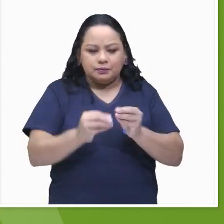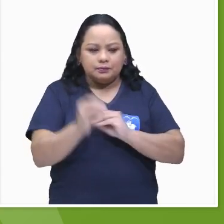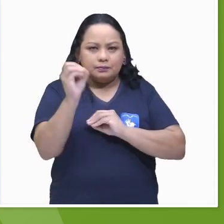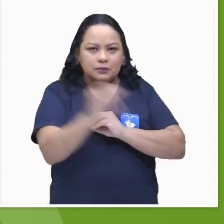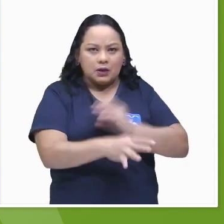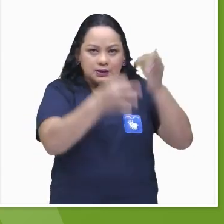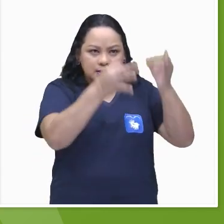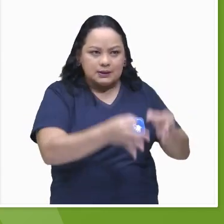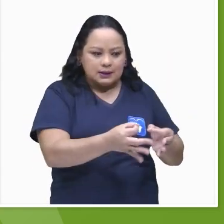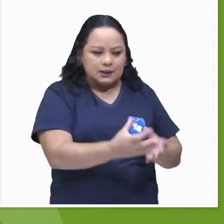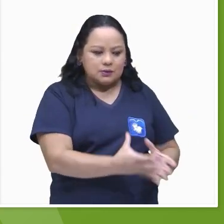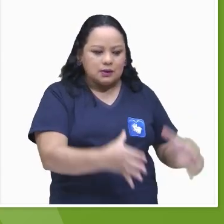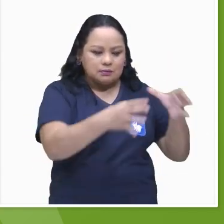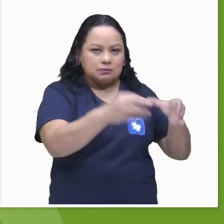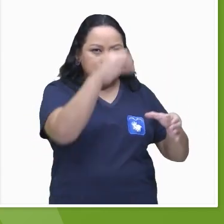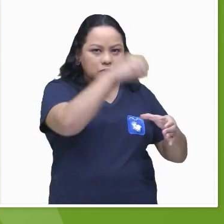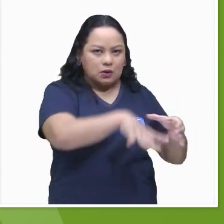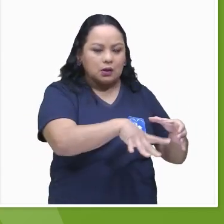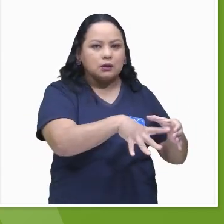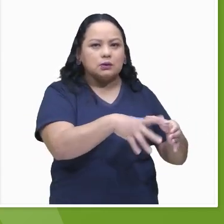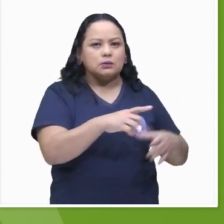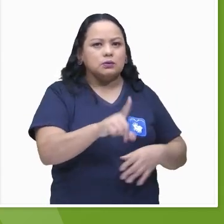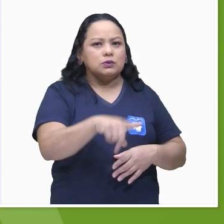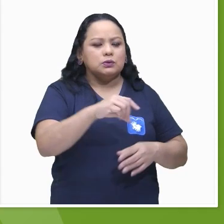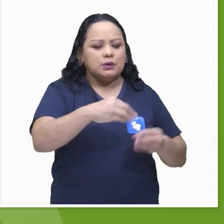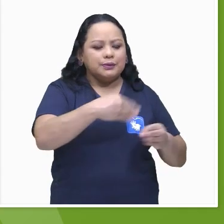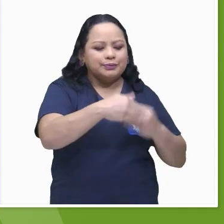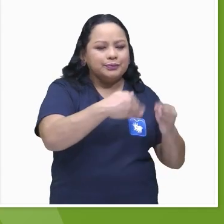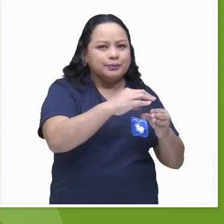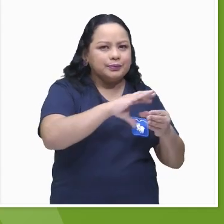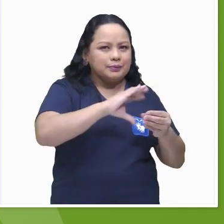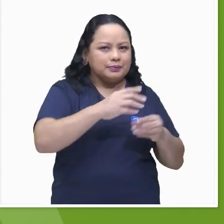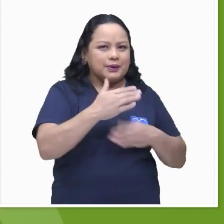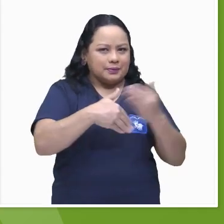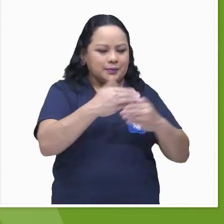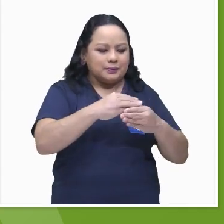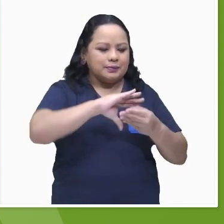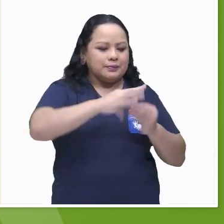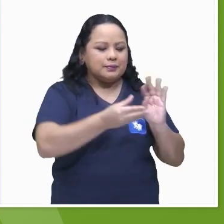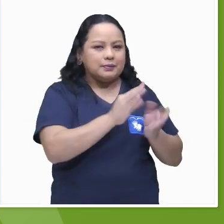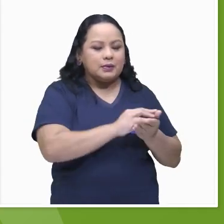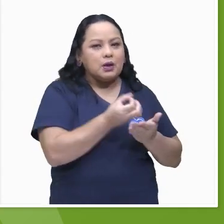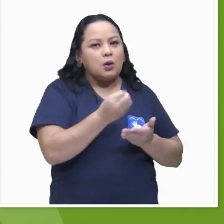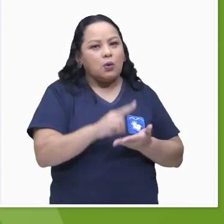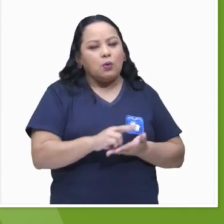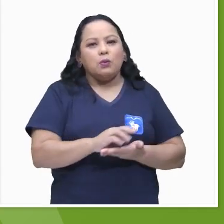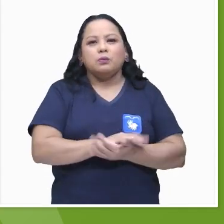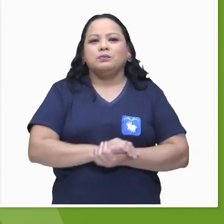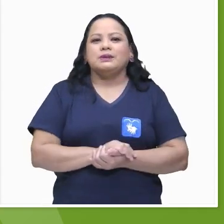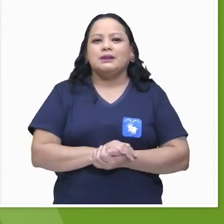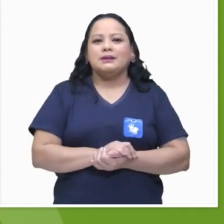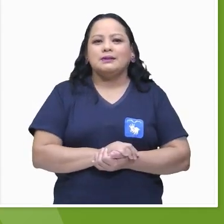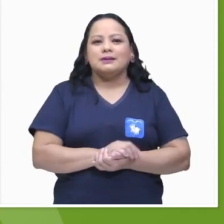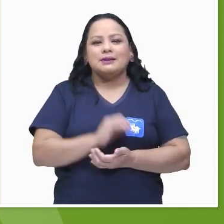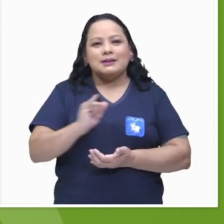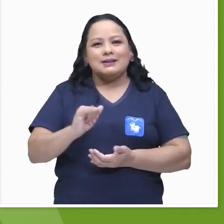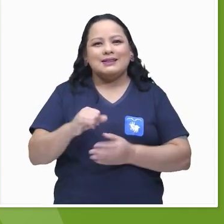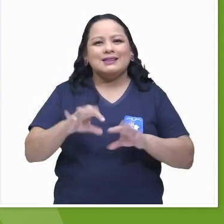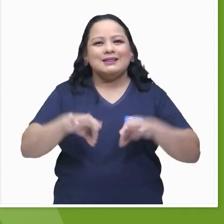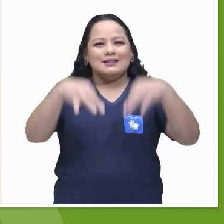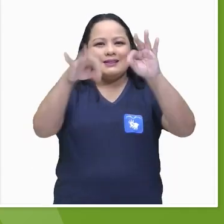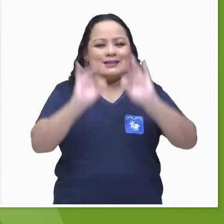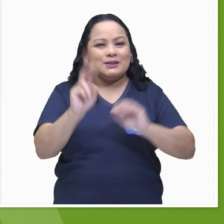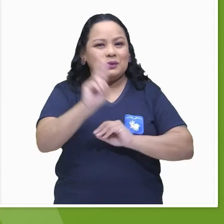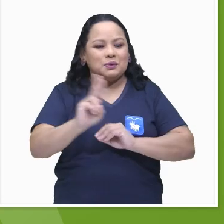correto, na lixeira, né? De preferência ali enroladinho no papel. Ou lavar o pano direitinho, né? Com bastante higiene,